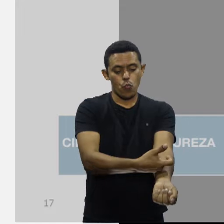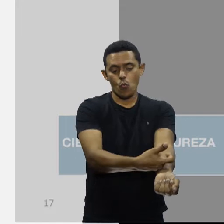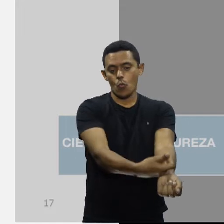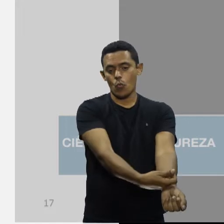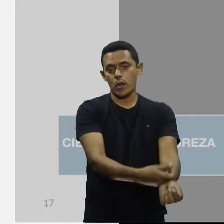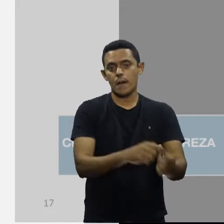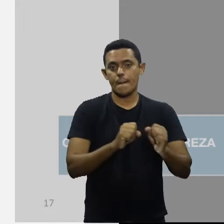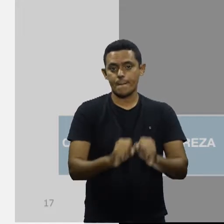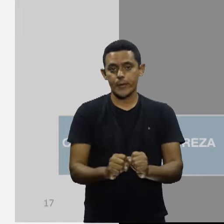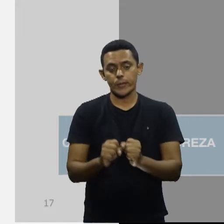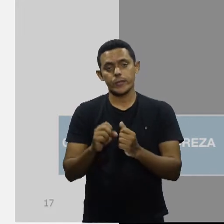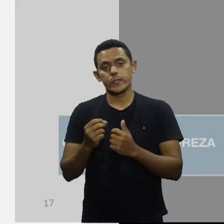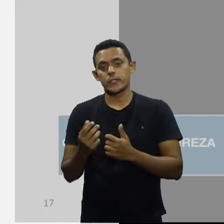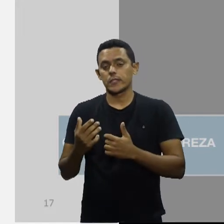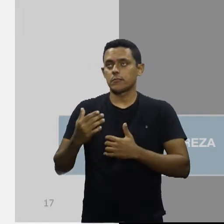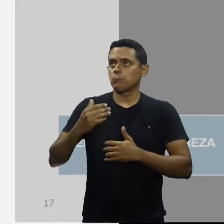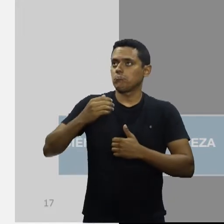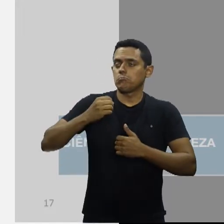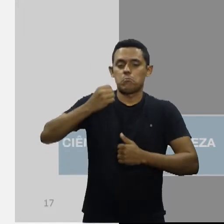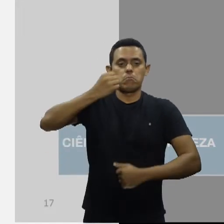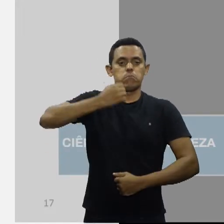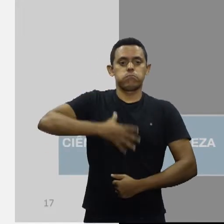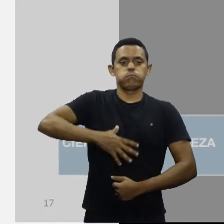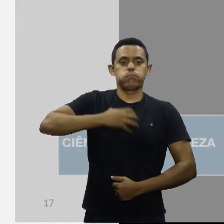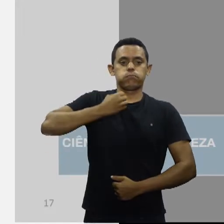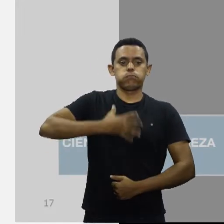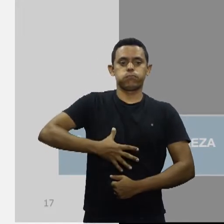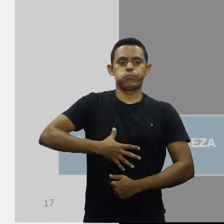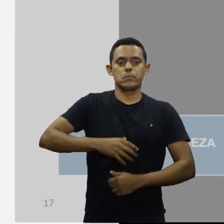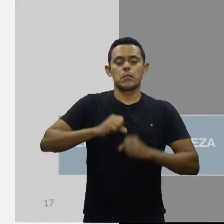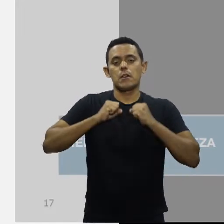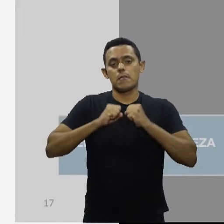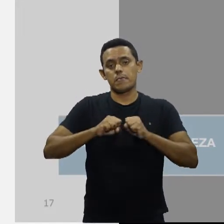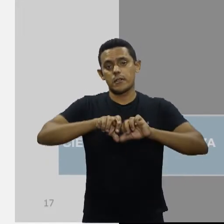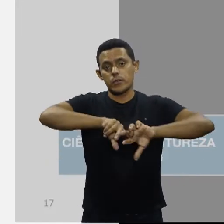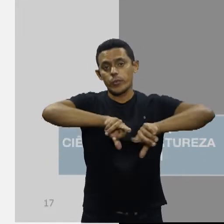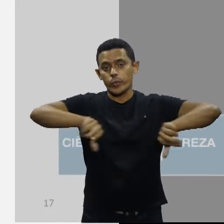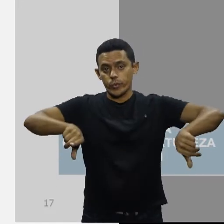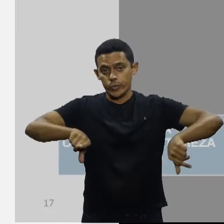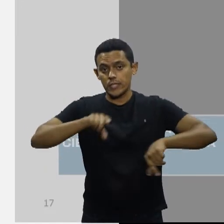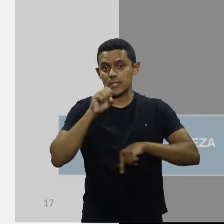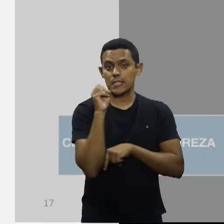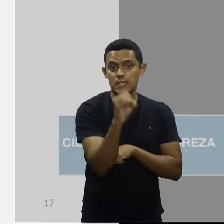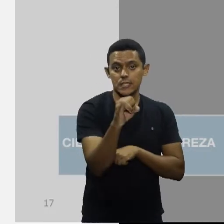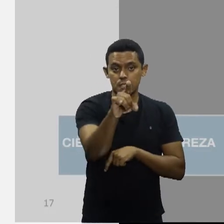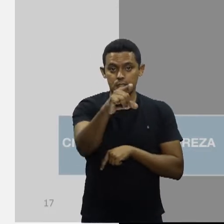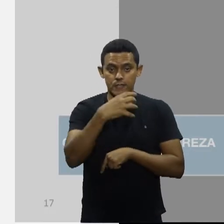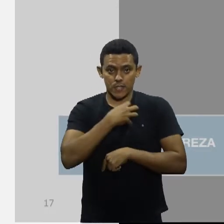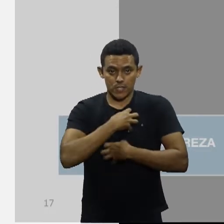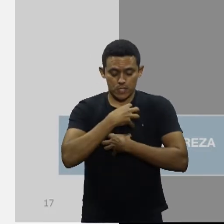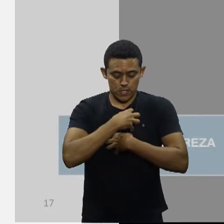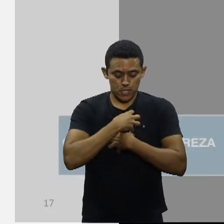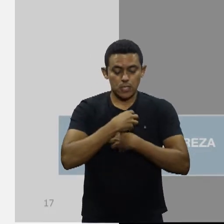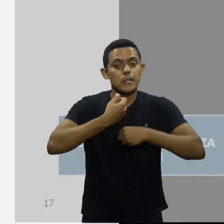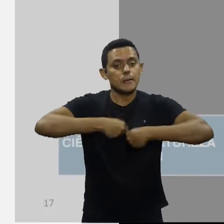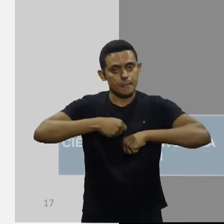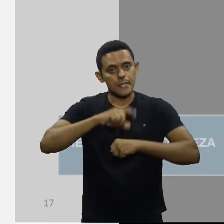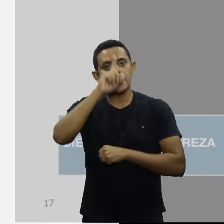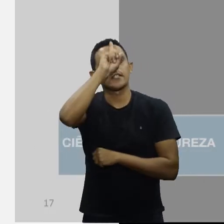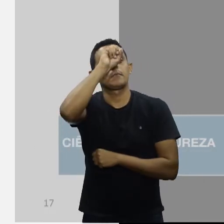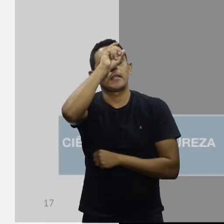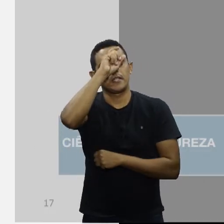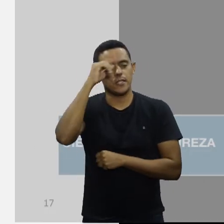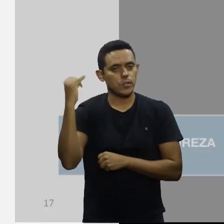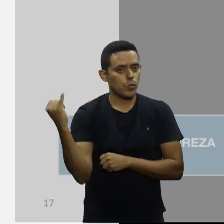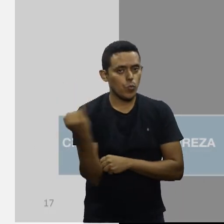exames de imagem, mas fundamentalmente, é importante que, ao sentir qualquer sintoma, procure o médico,